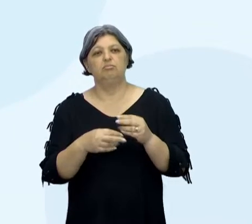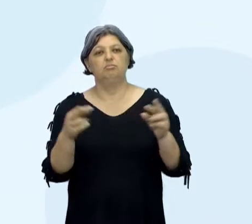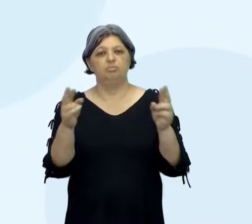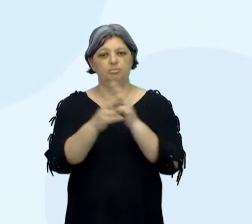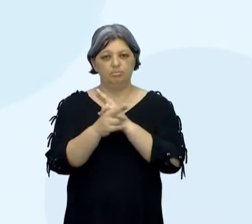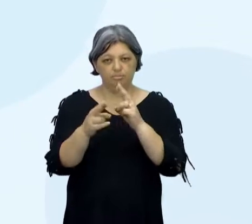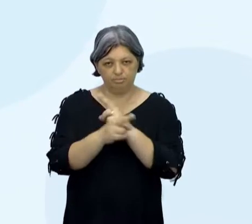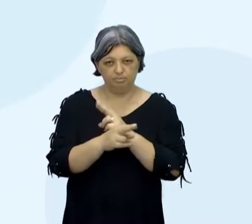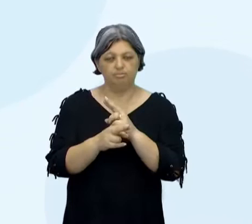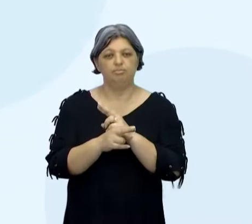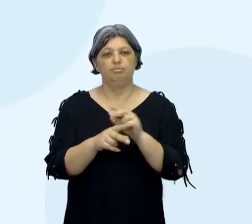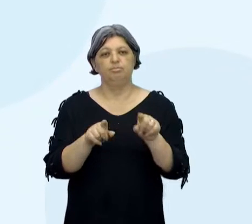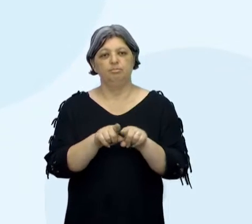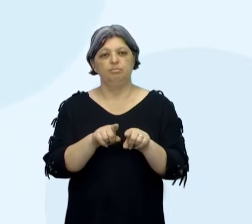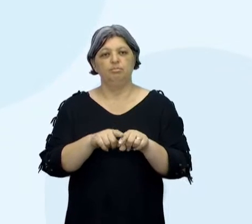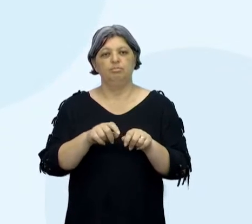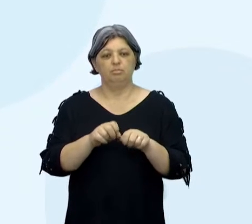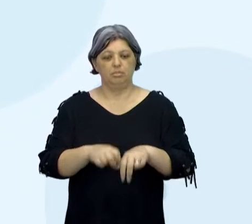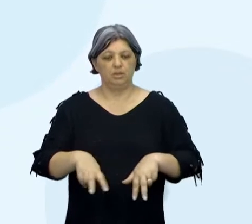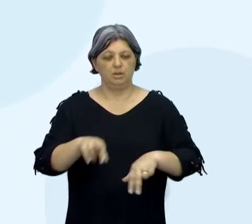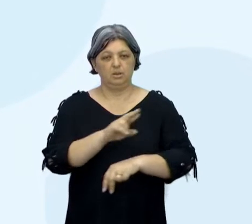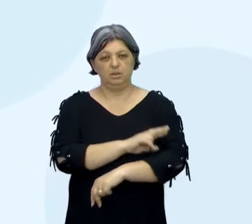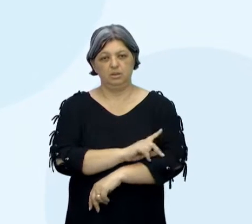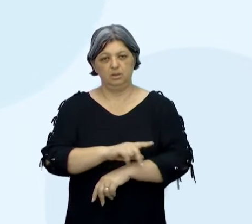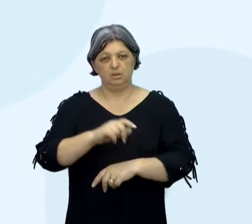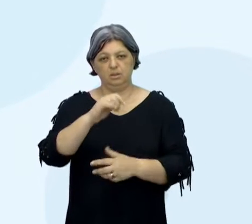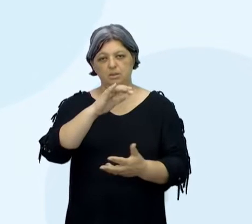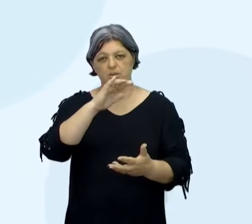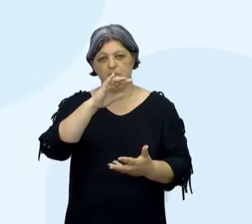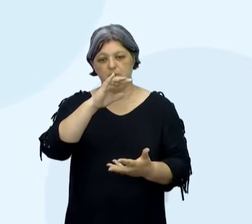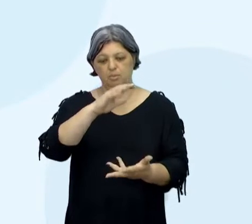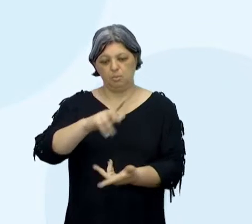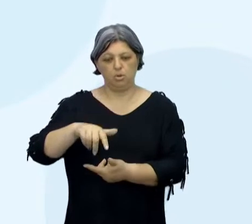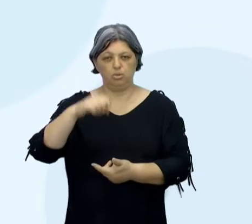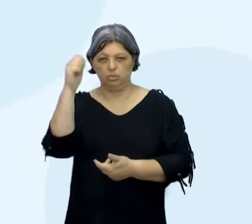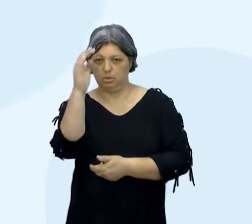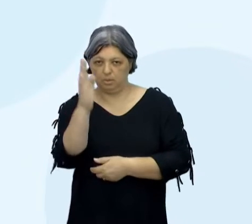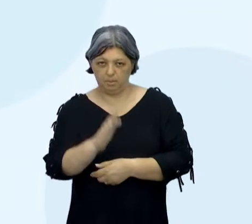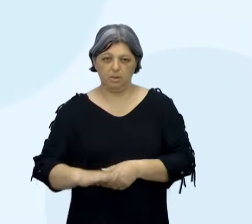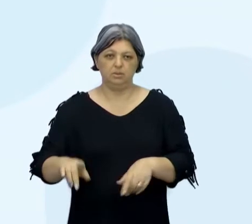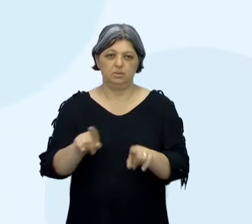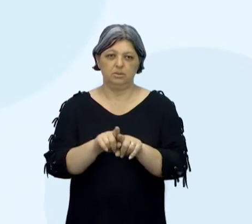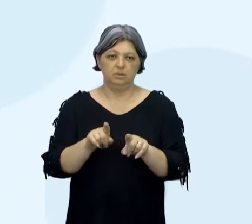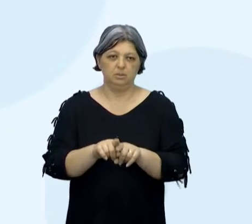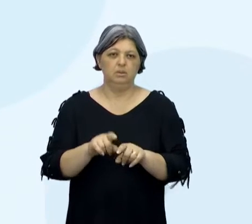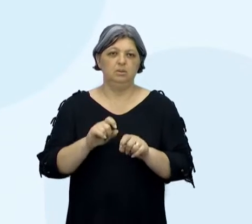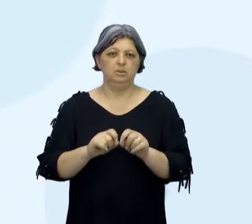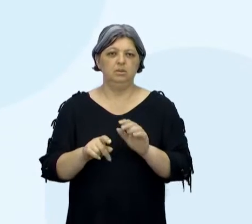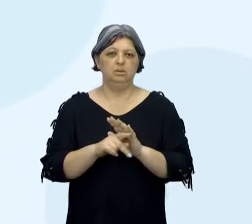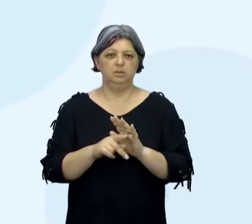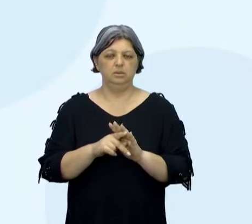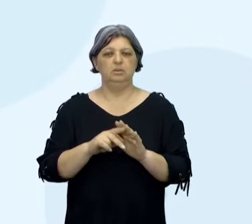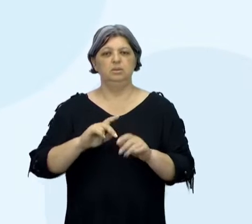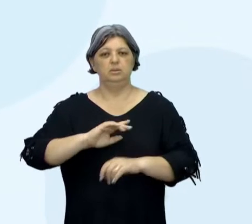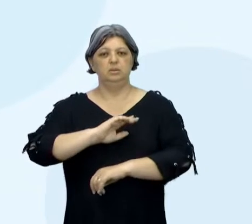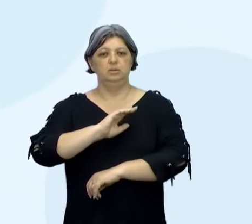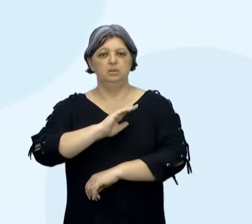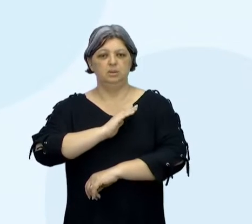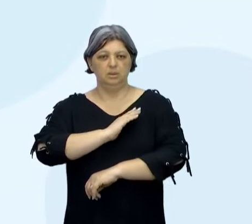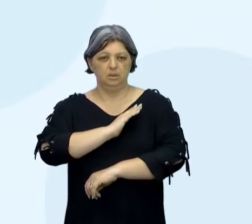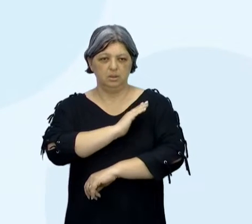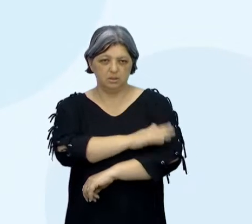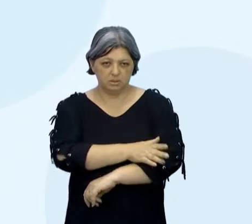a questões étnico-raciais no Brasil e no mundo, como, por exemplo, eurocentrismo, racismo e